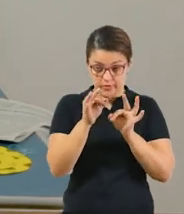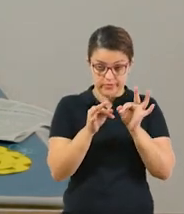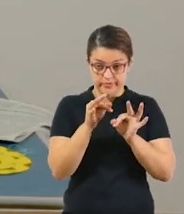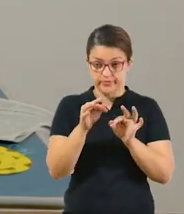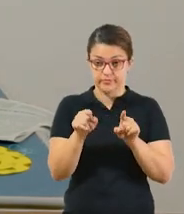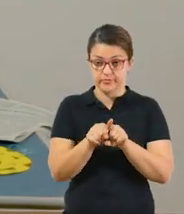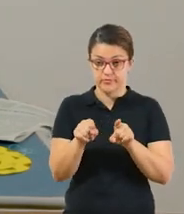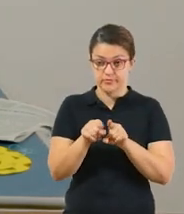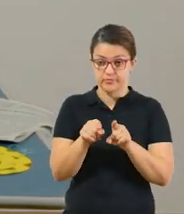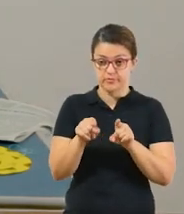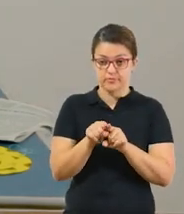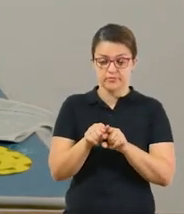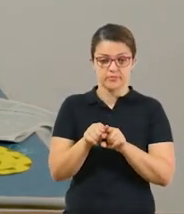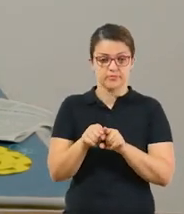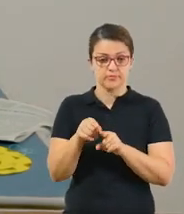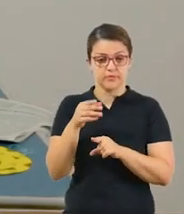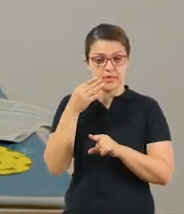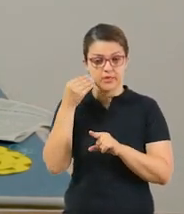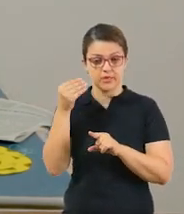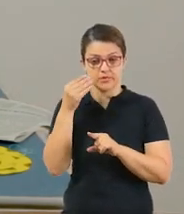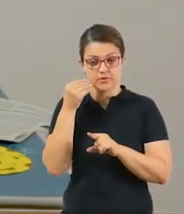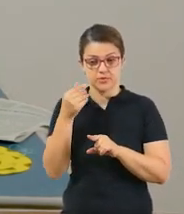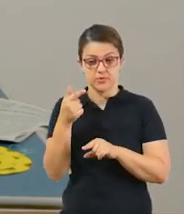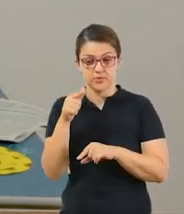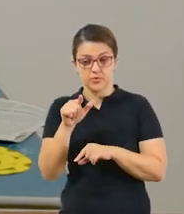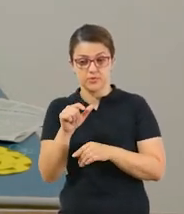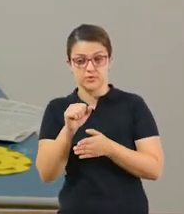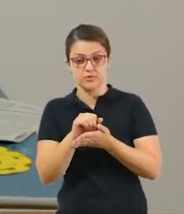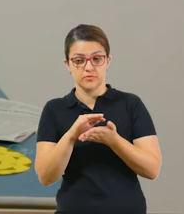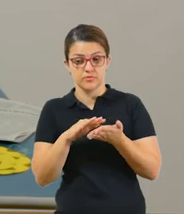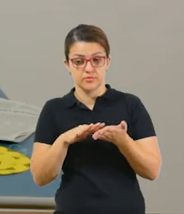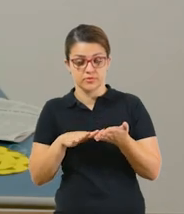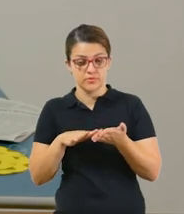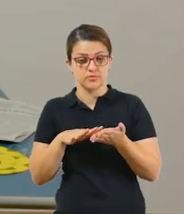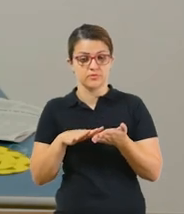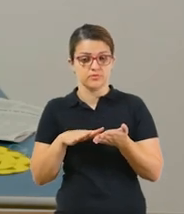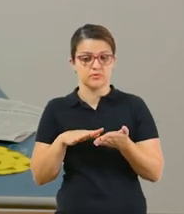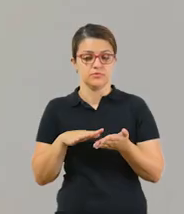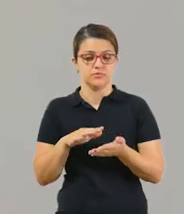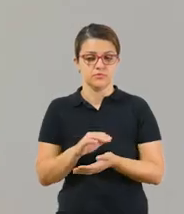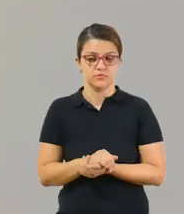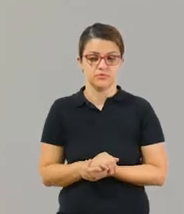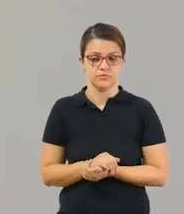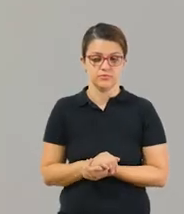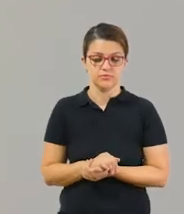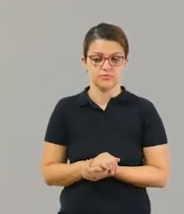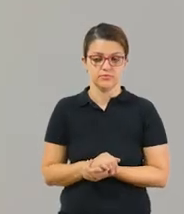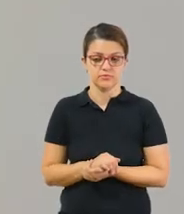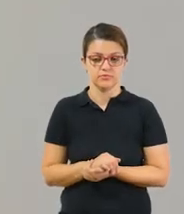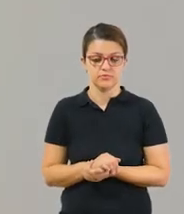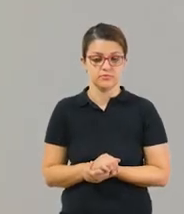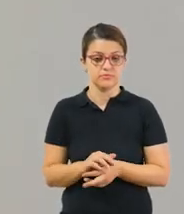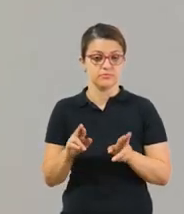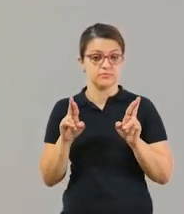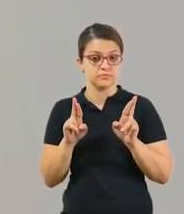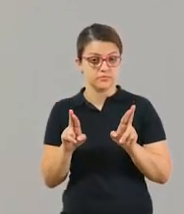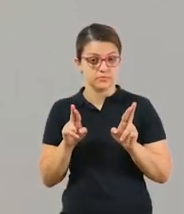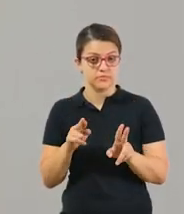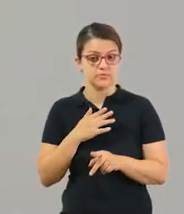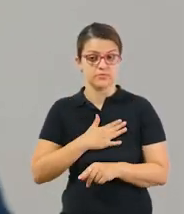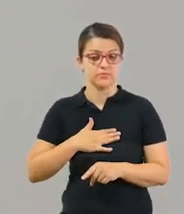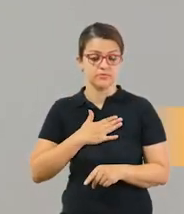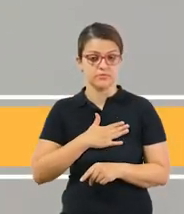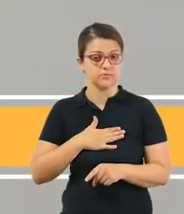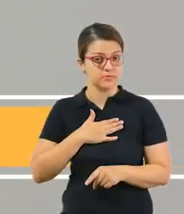arranjos nossos gatinhos né outras atividades que podem ser propostas aqui e eu